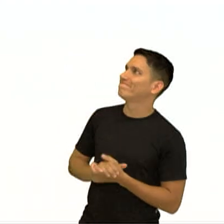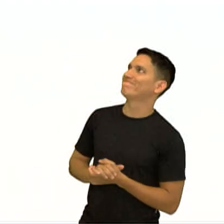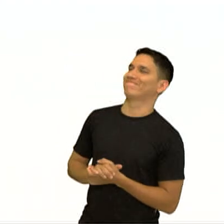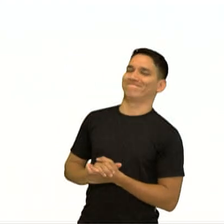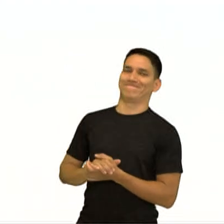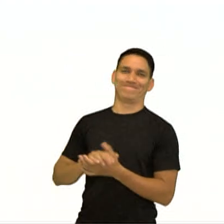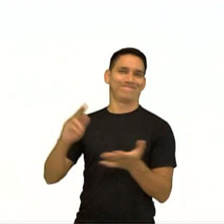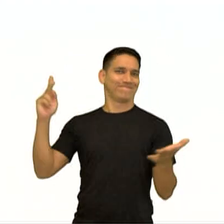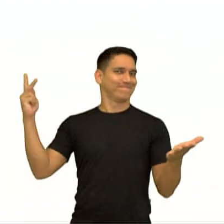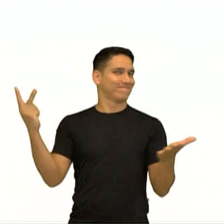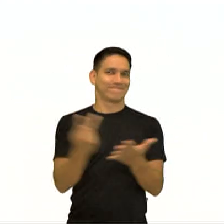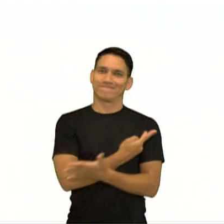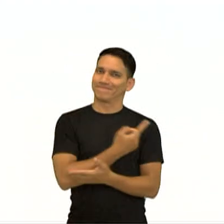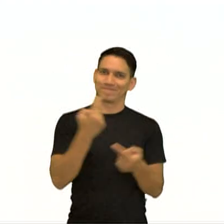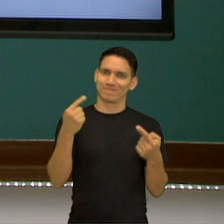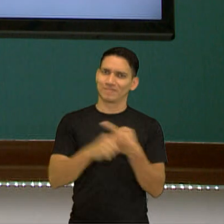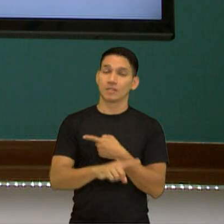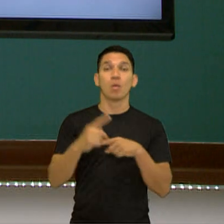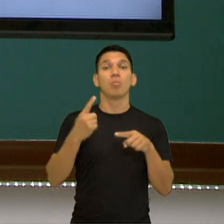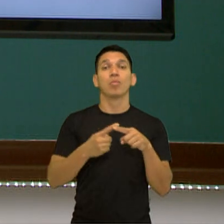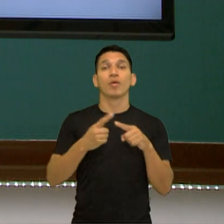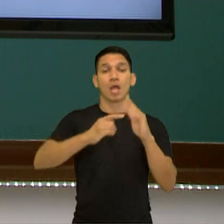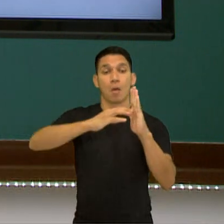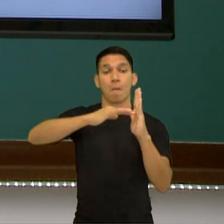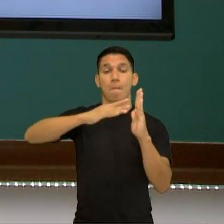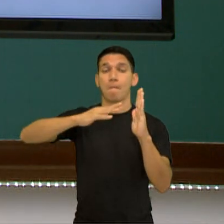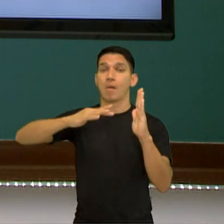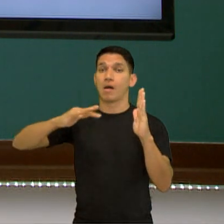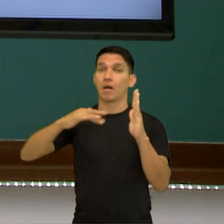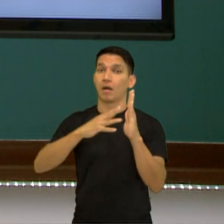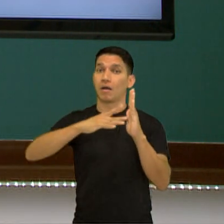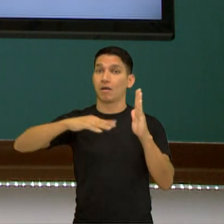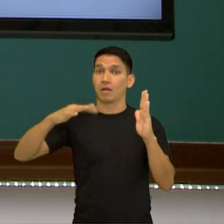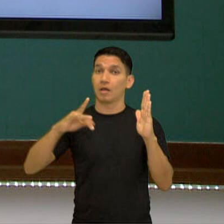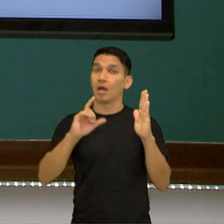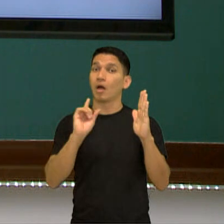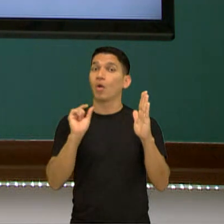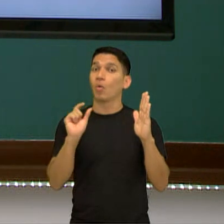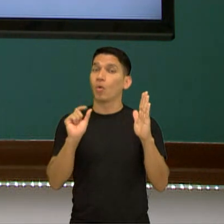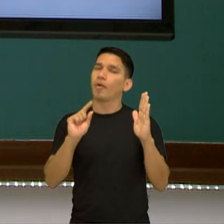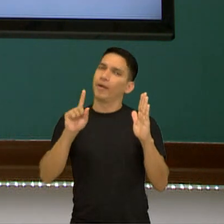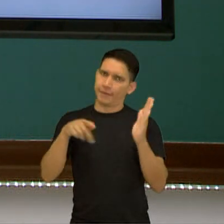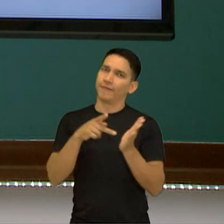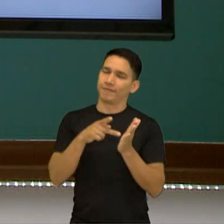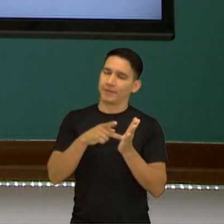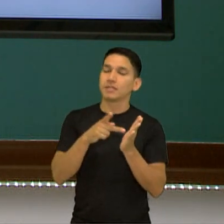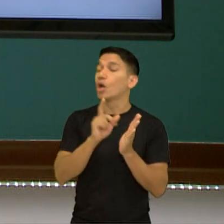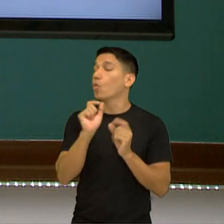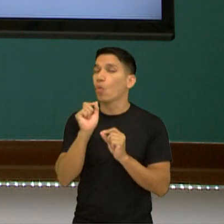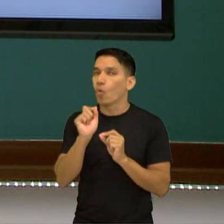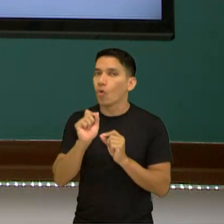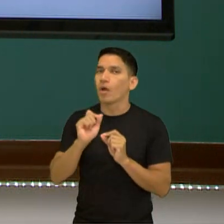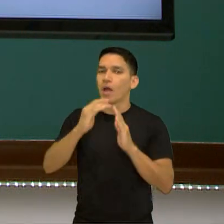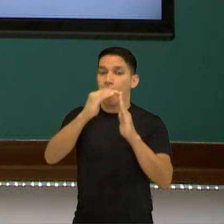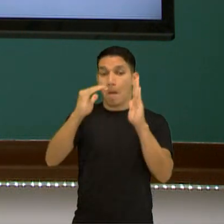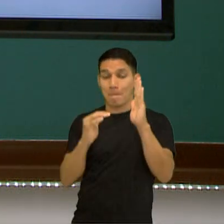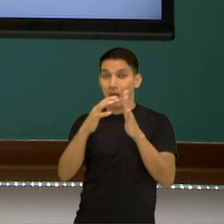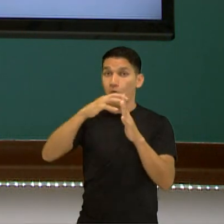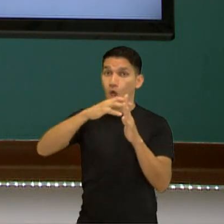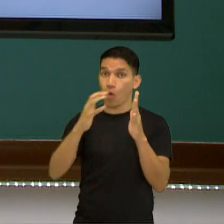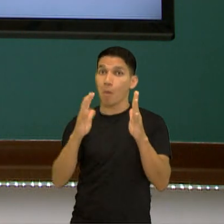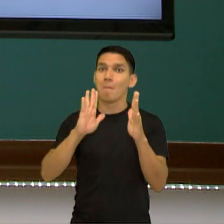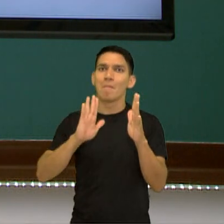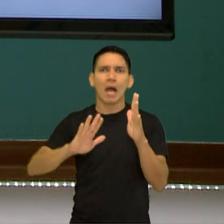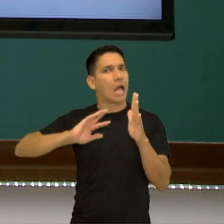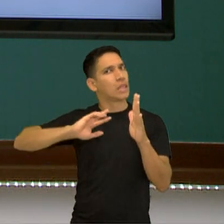é falsa, pois o manto terrestre, ele fica realmente abaixo da crosta, mas ela não é